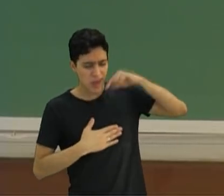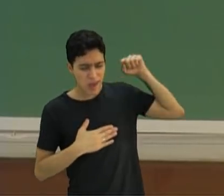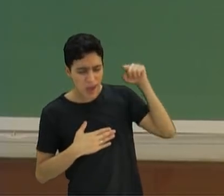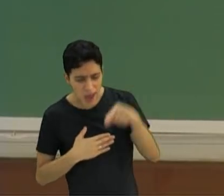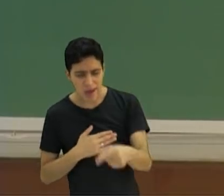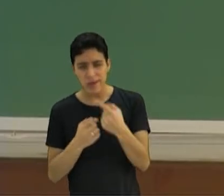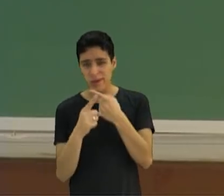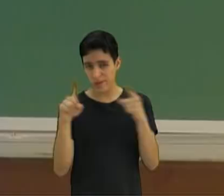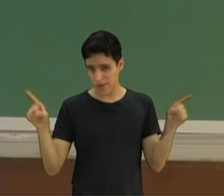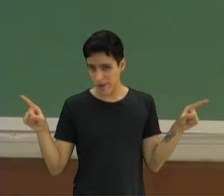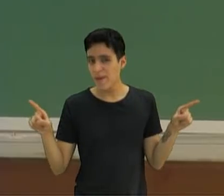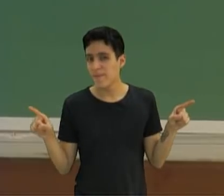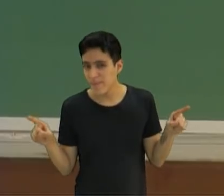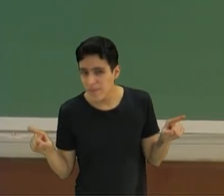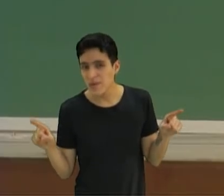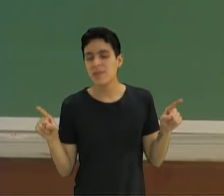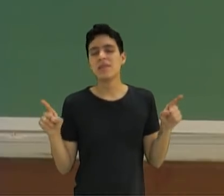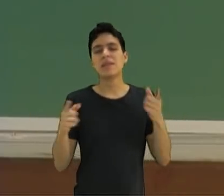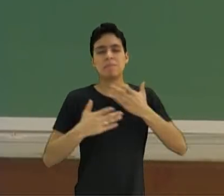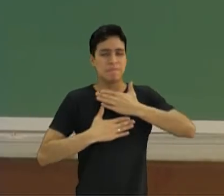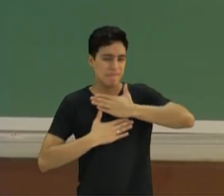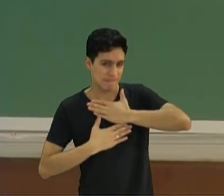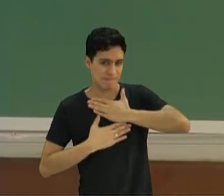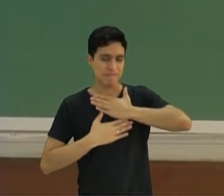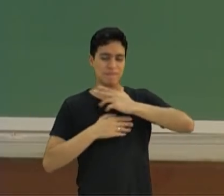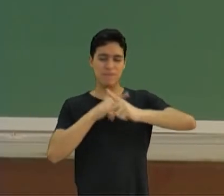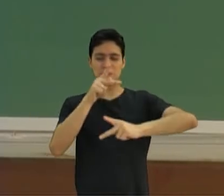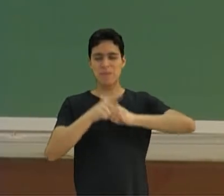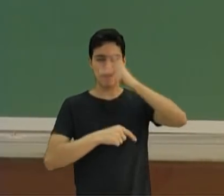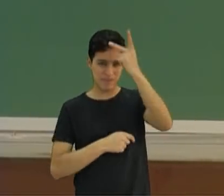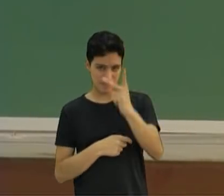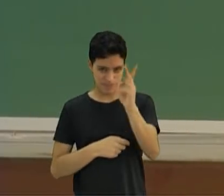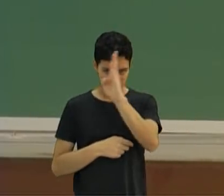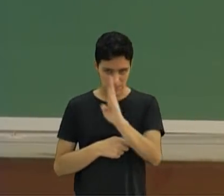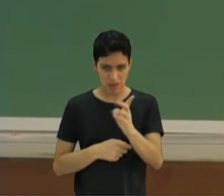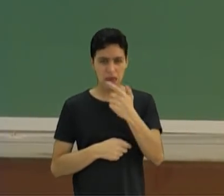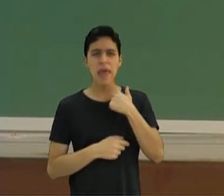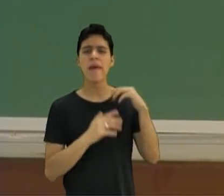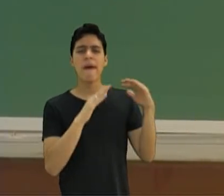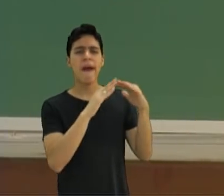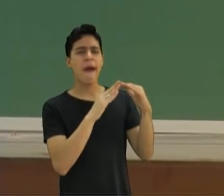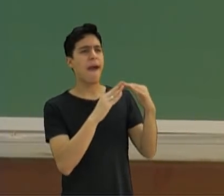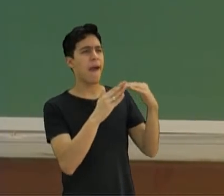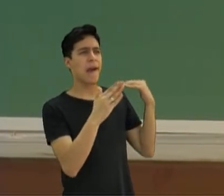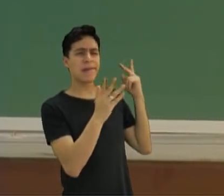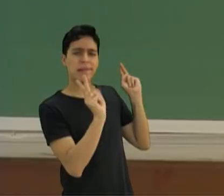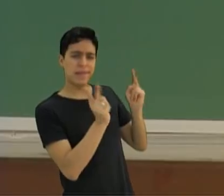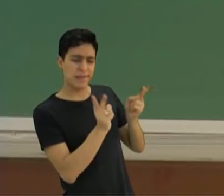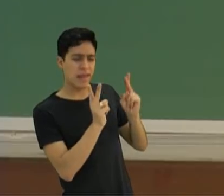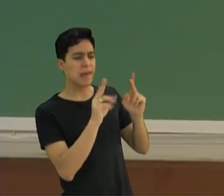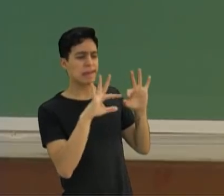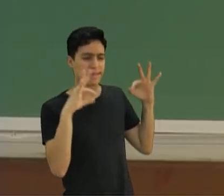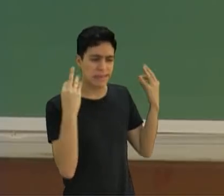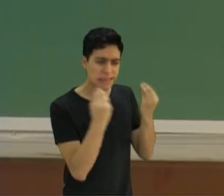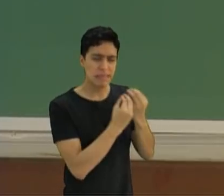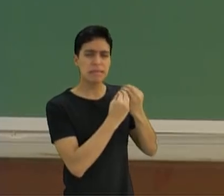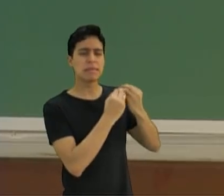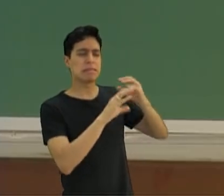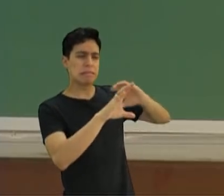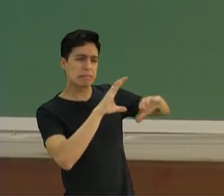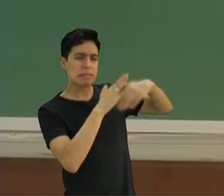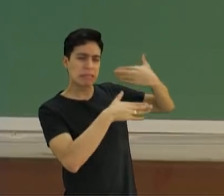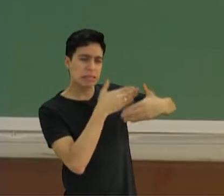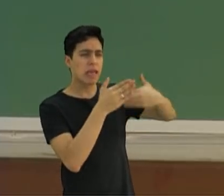bastante de música popular brasileira. É algo que sempre se ouviu na minha casa, né? E aí na sua casa, o pessoal costuma